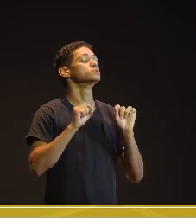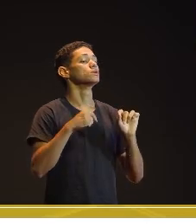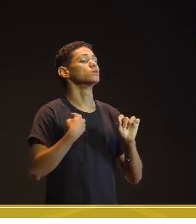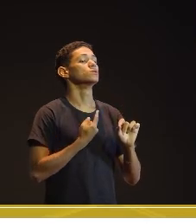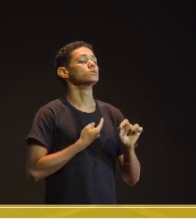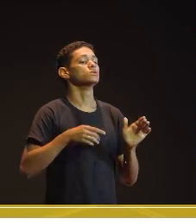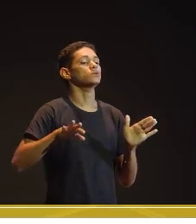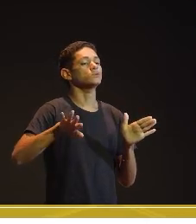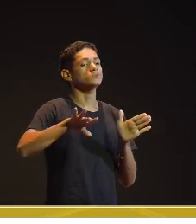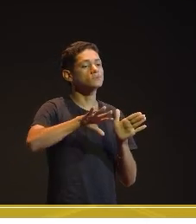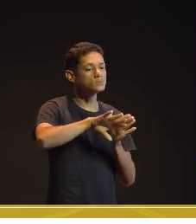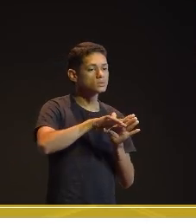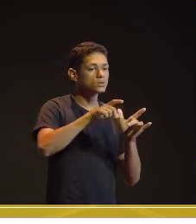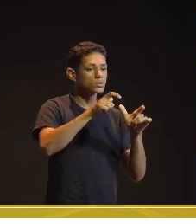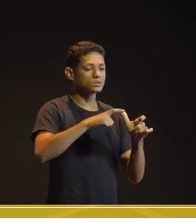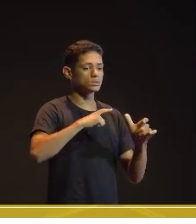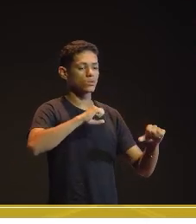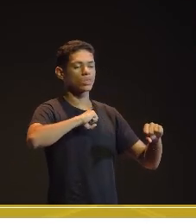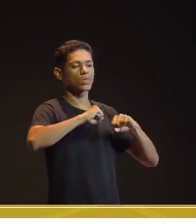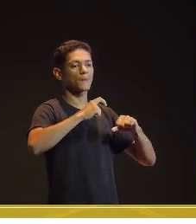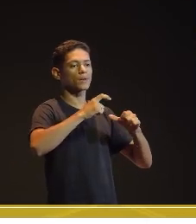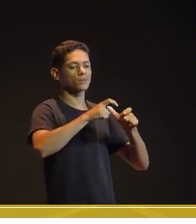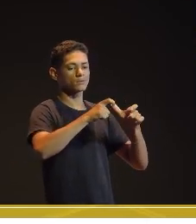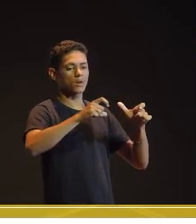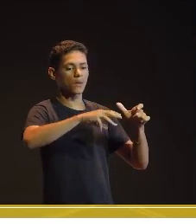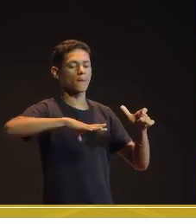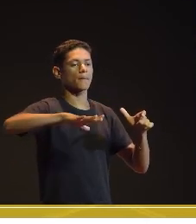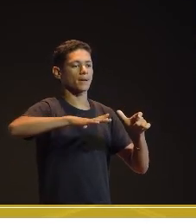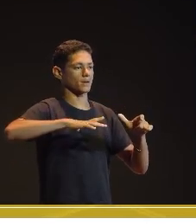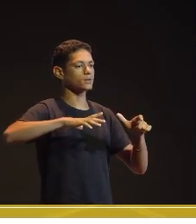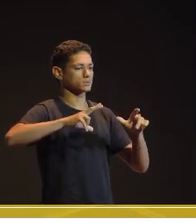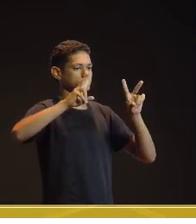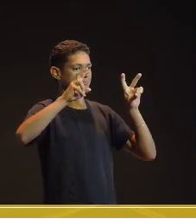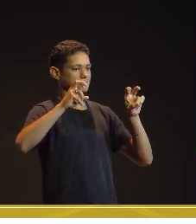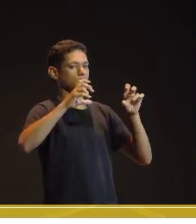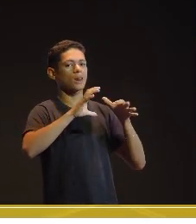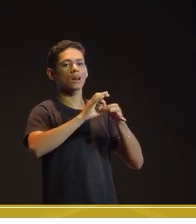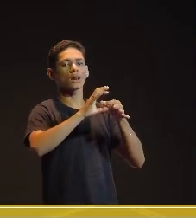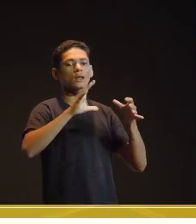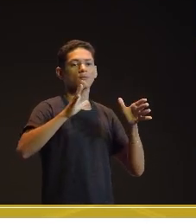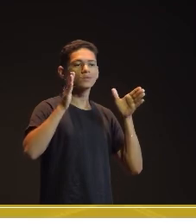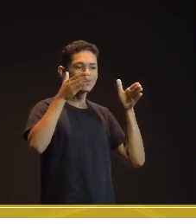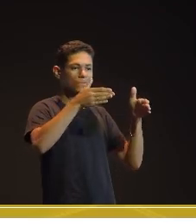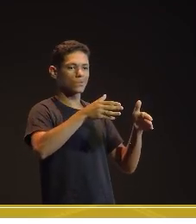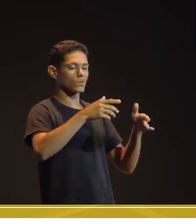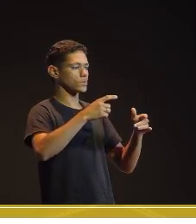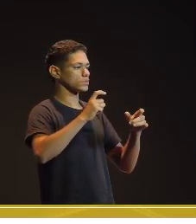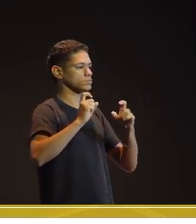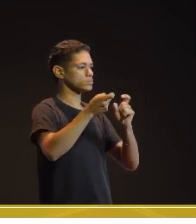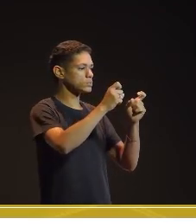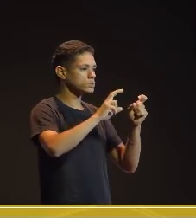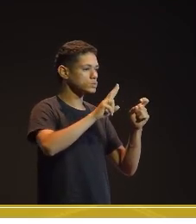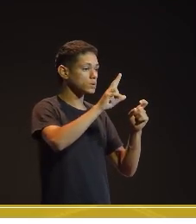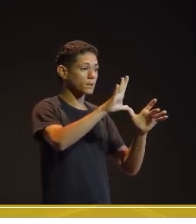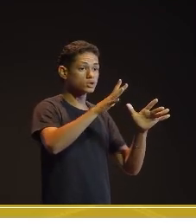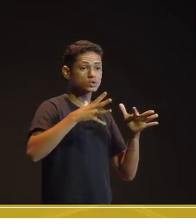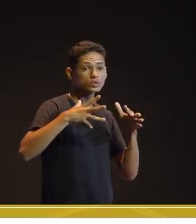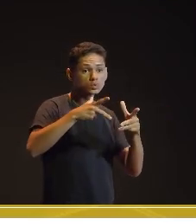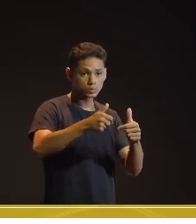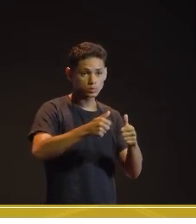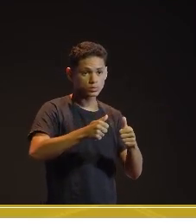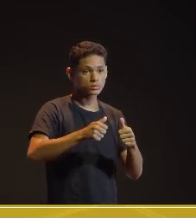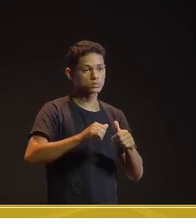gente vai chegar no momento onde existe o debate de abrir o mercado para ele ser livre, não só para os consumidores de alta tensão, mas sim para